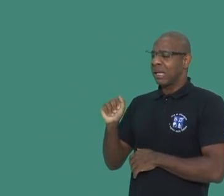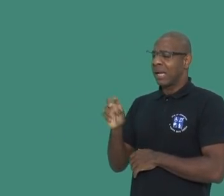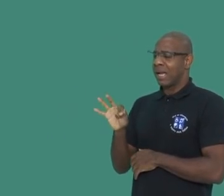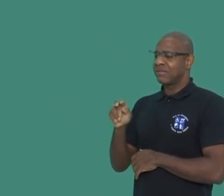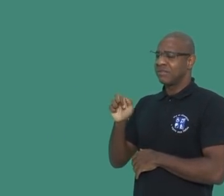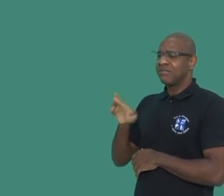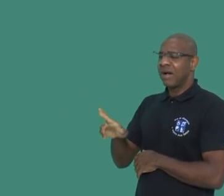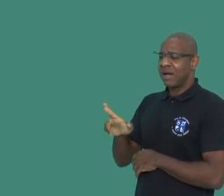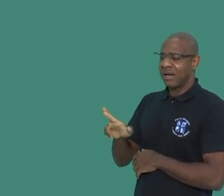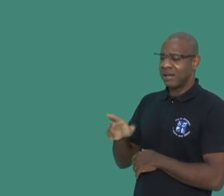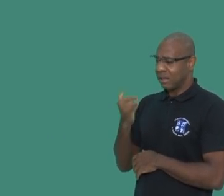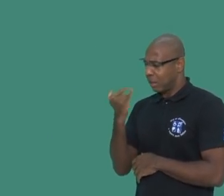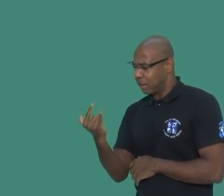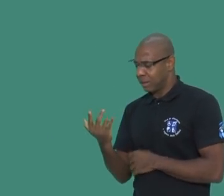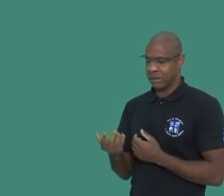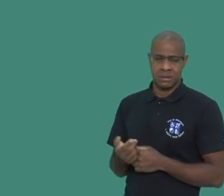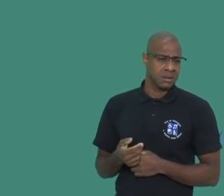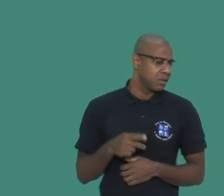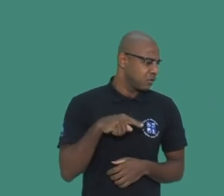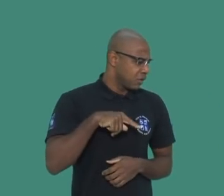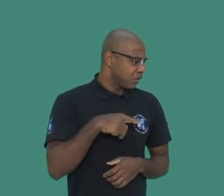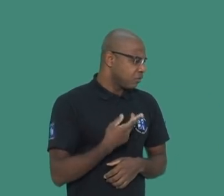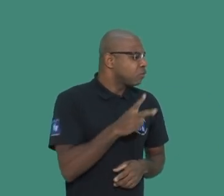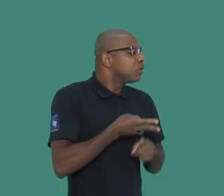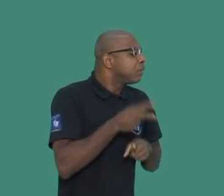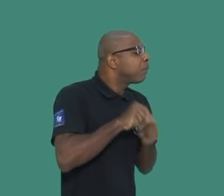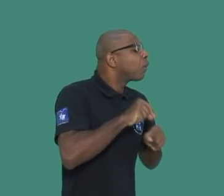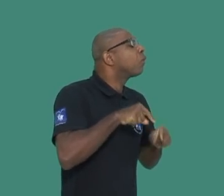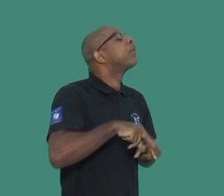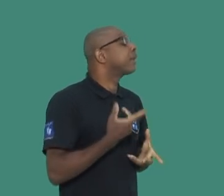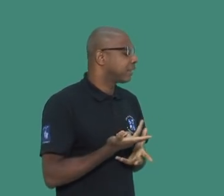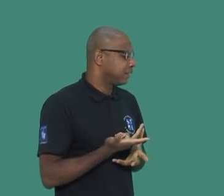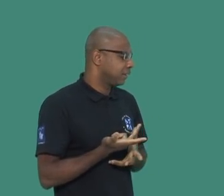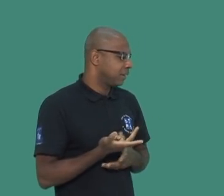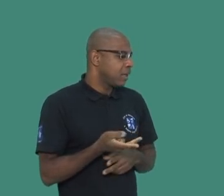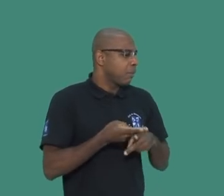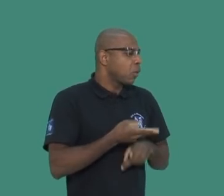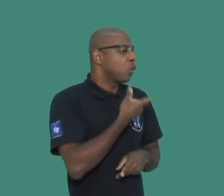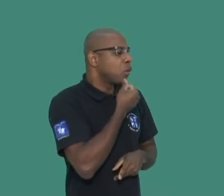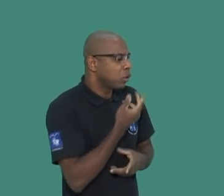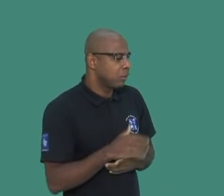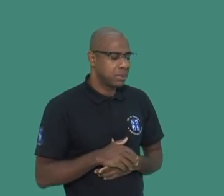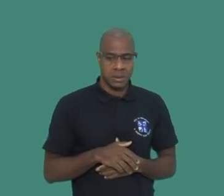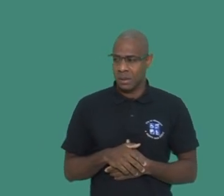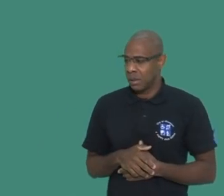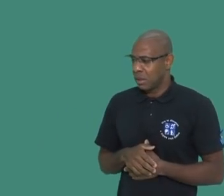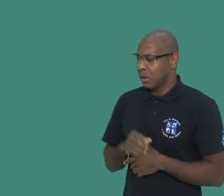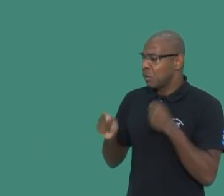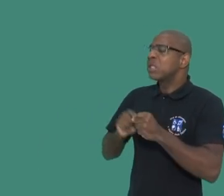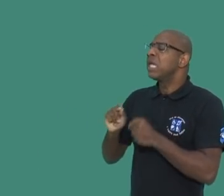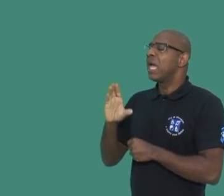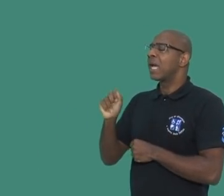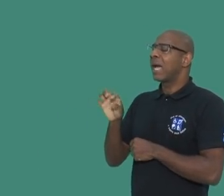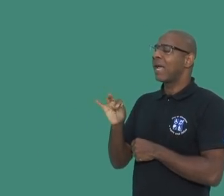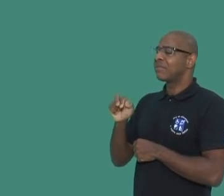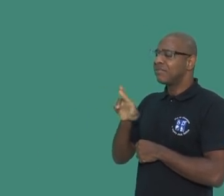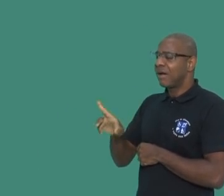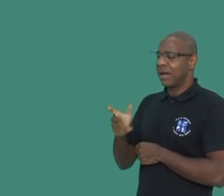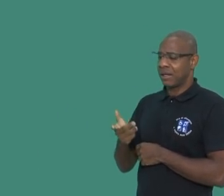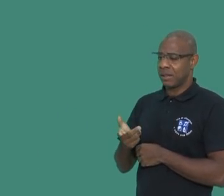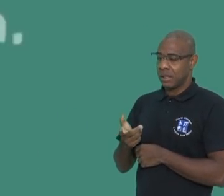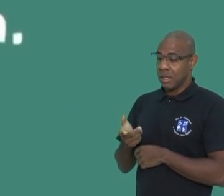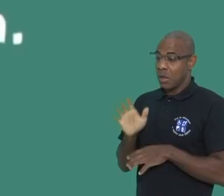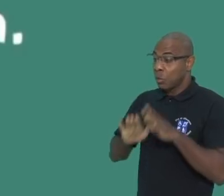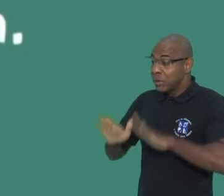daqui. O que procura? Procure os homens. O que quer dizer cativar? Os homens têm fuzis e caçam. É